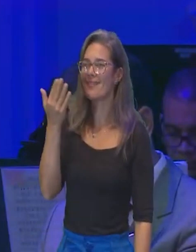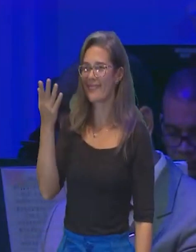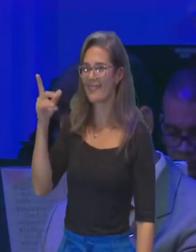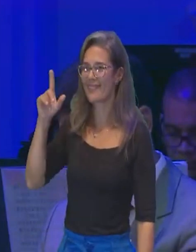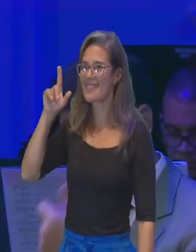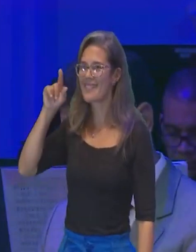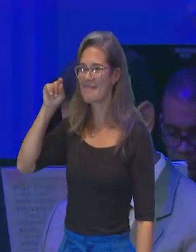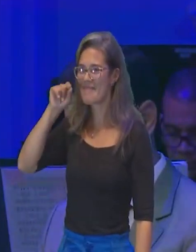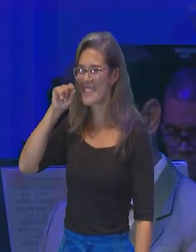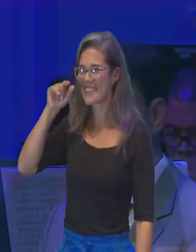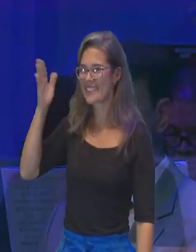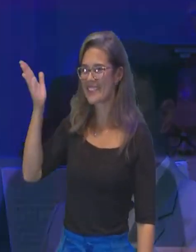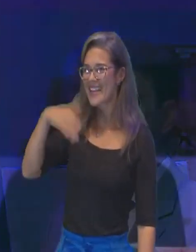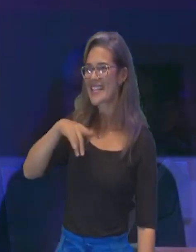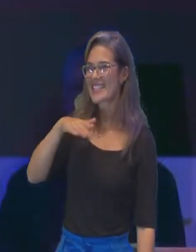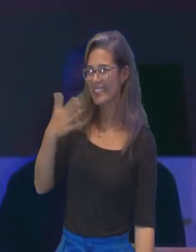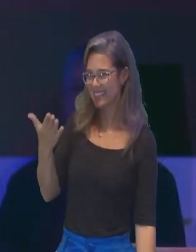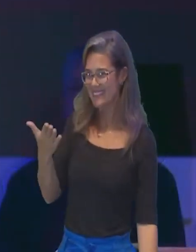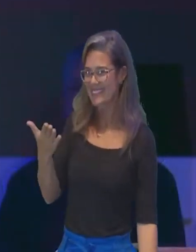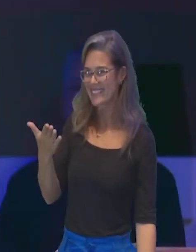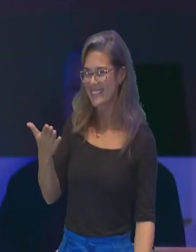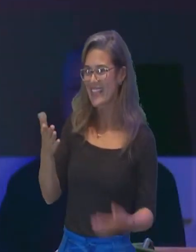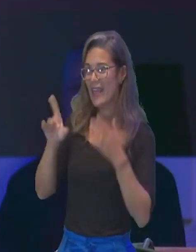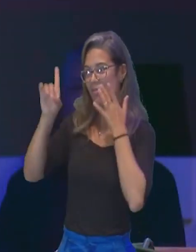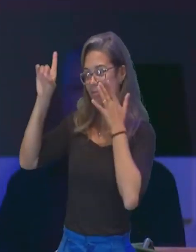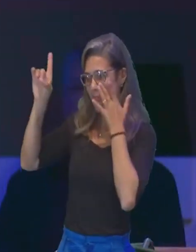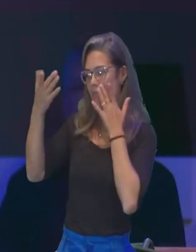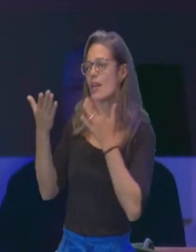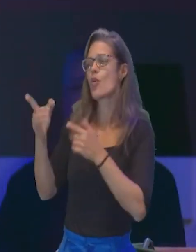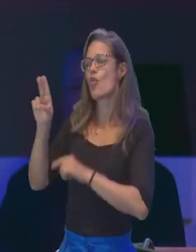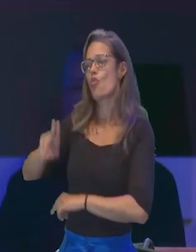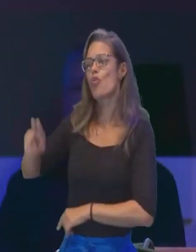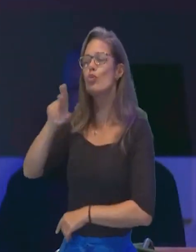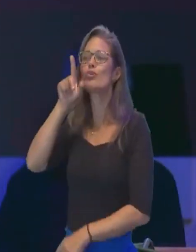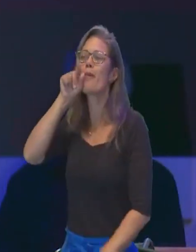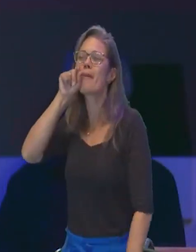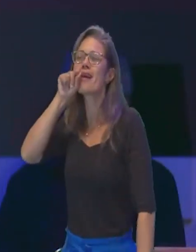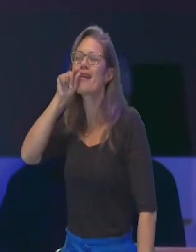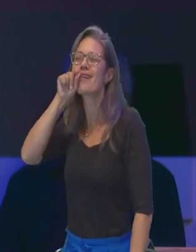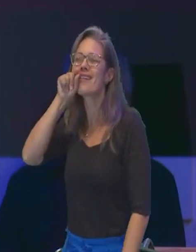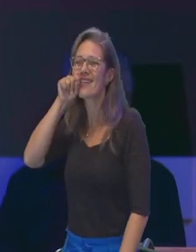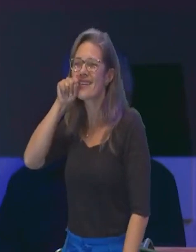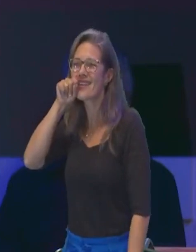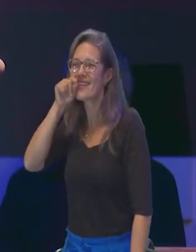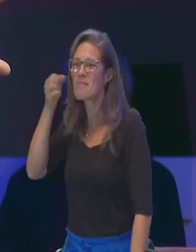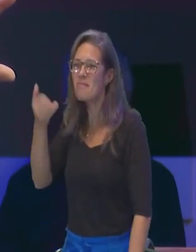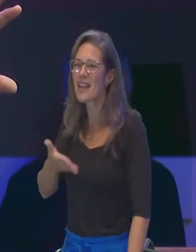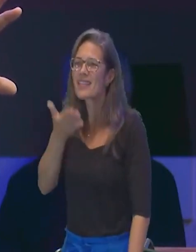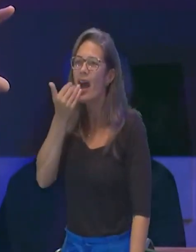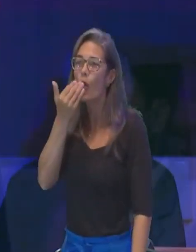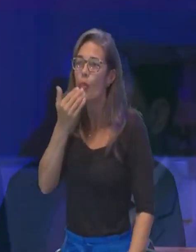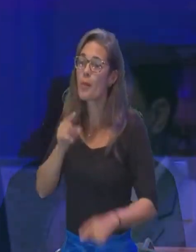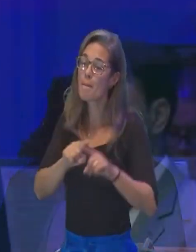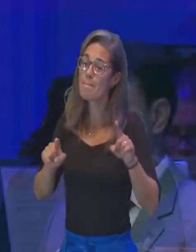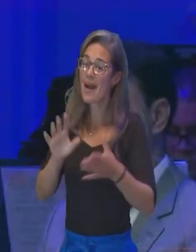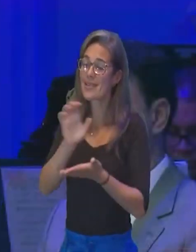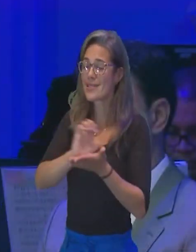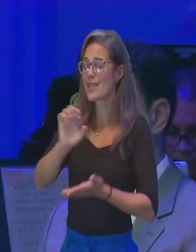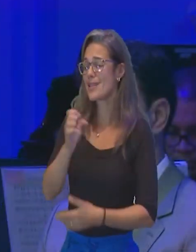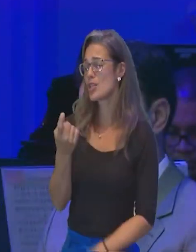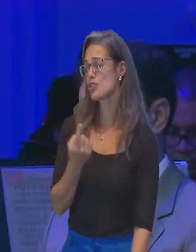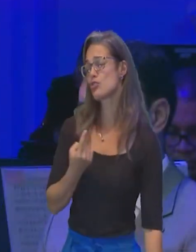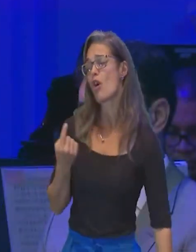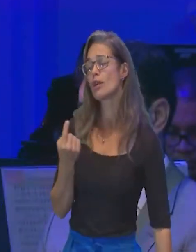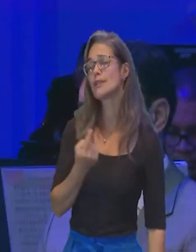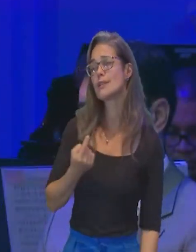dele ter o alimento trazido pelo próprio Deus através daquele corvo, ele estava num lugar de solitário, ele estava